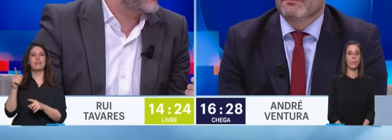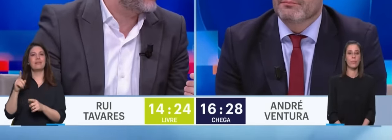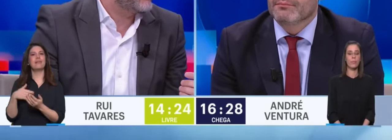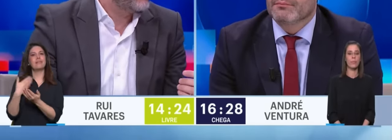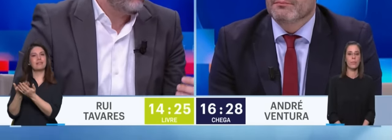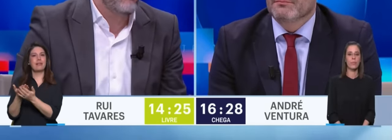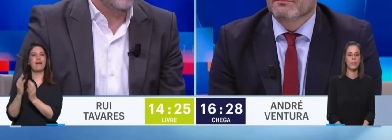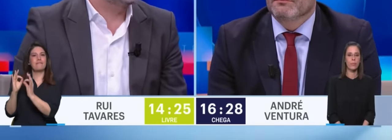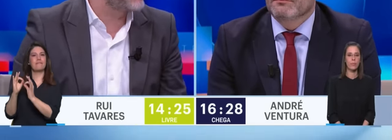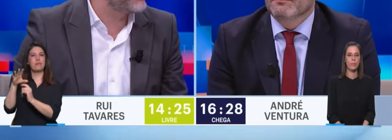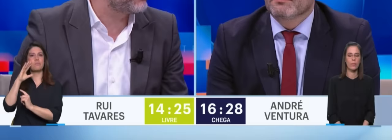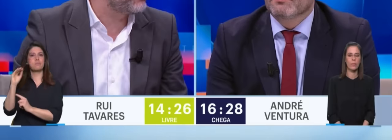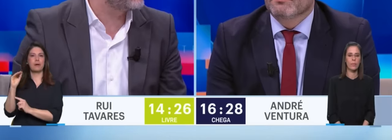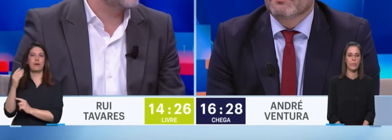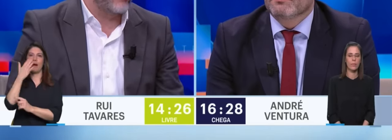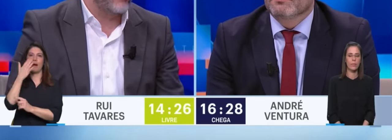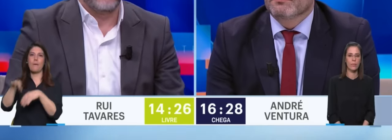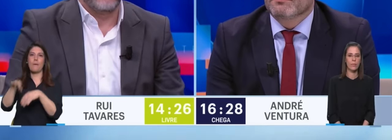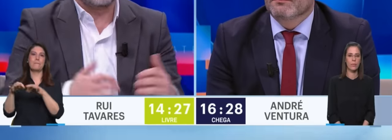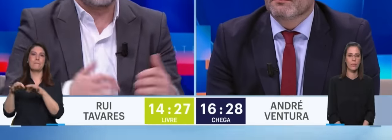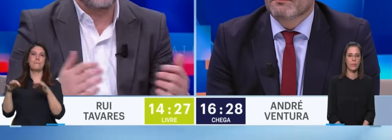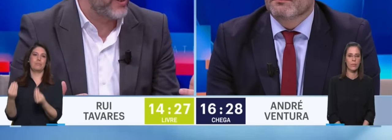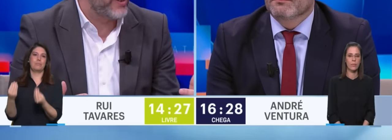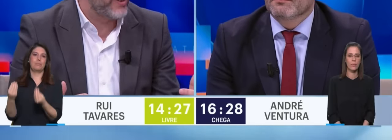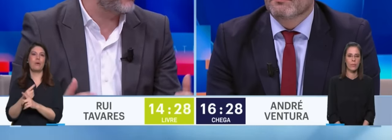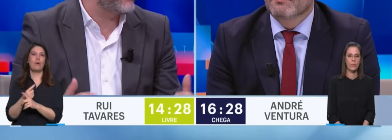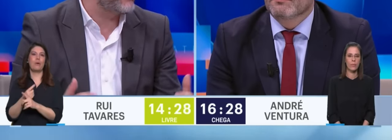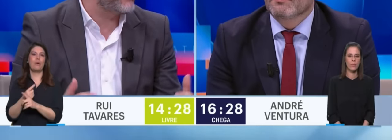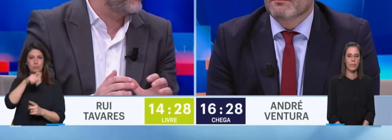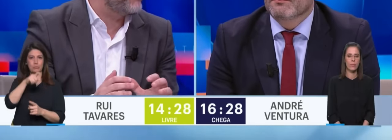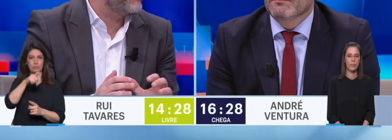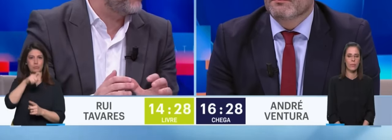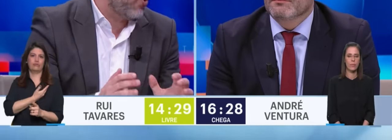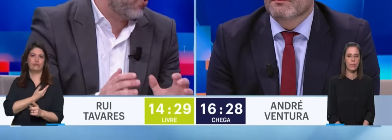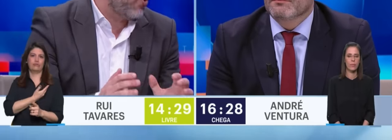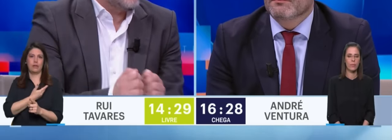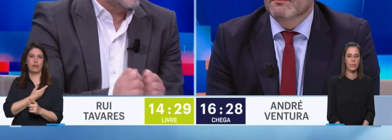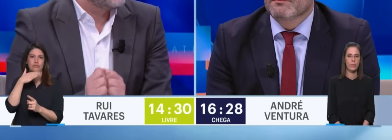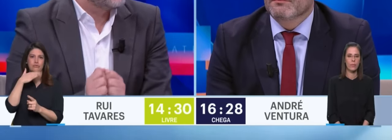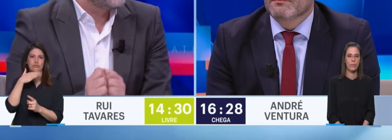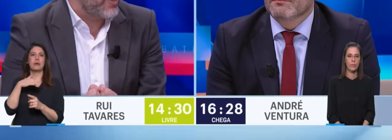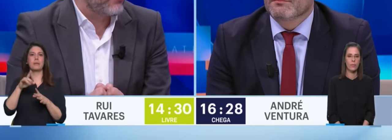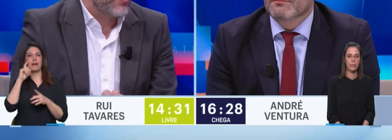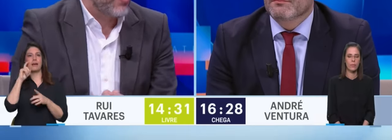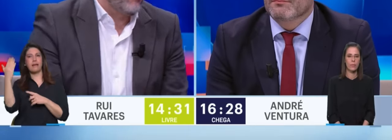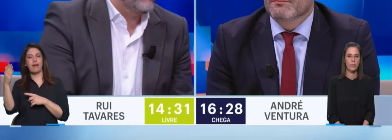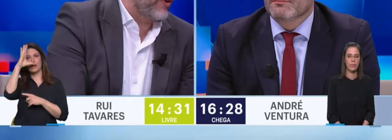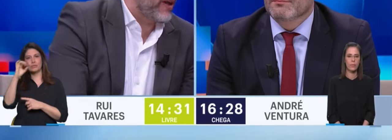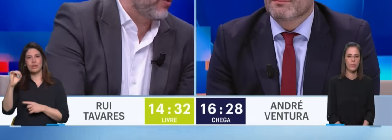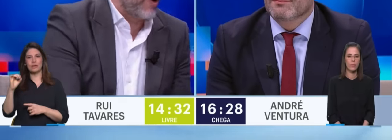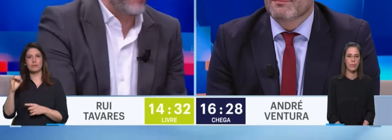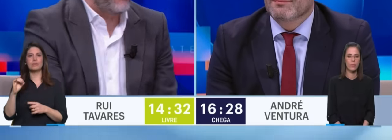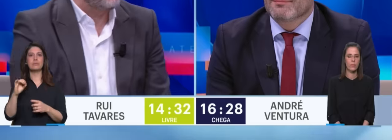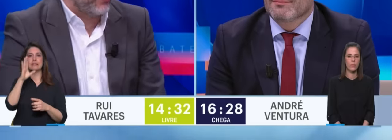à banca o maior presente soros que é as pessoas poderem endividar-se sempre com a garantia do Estado quando houver